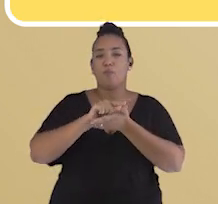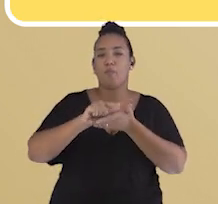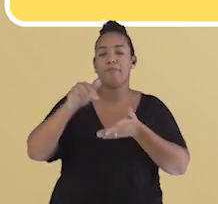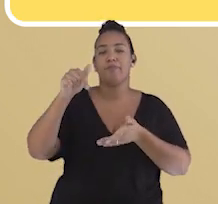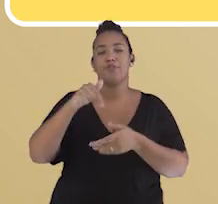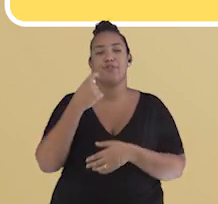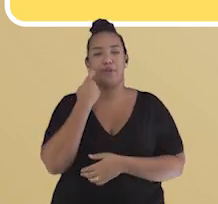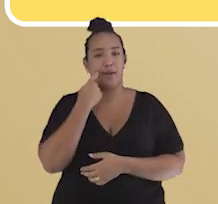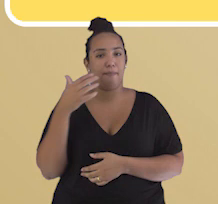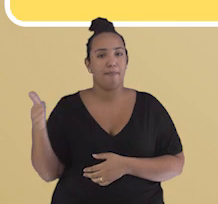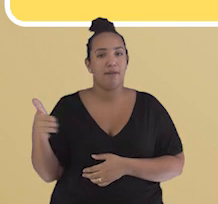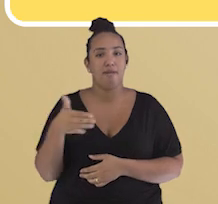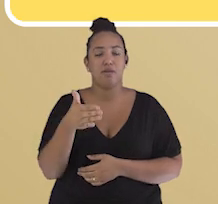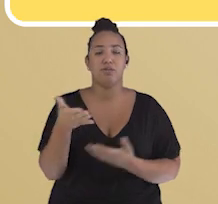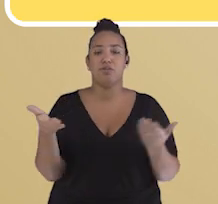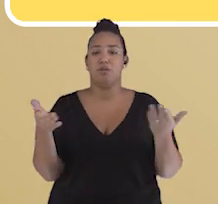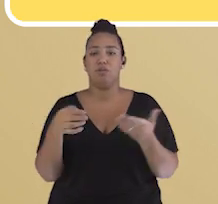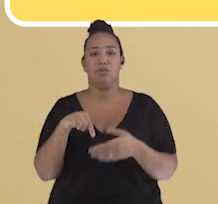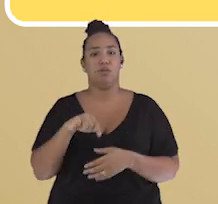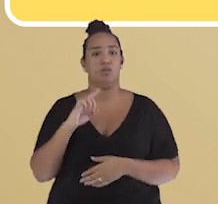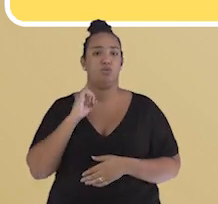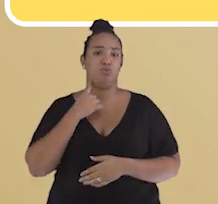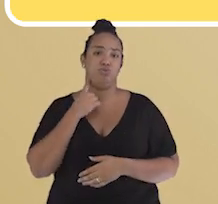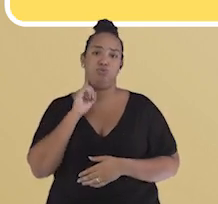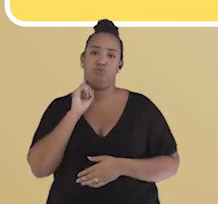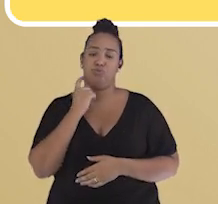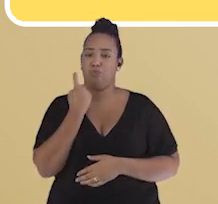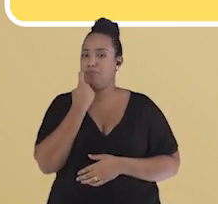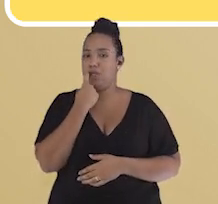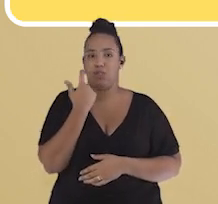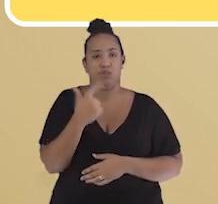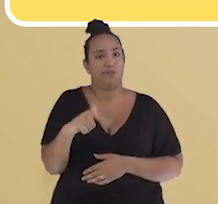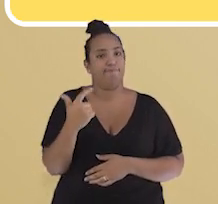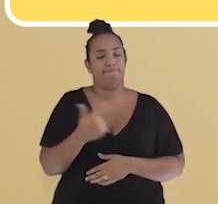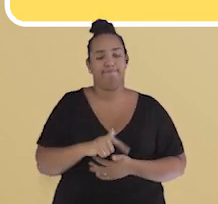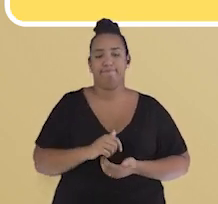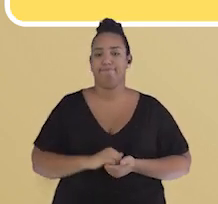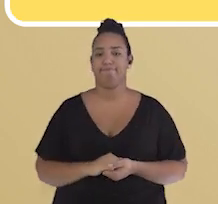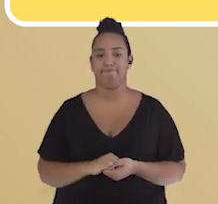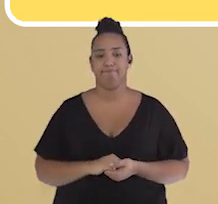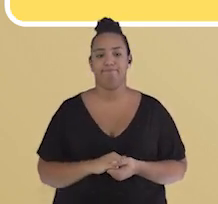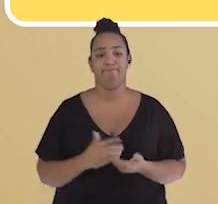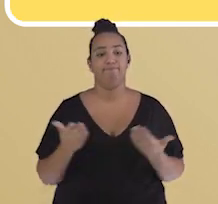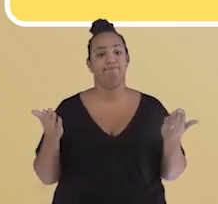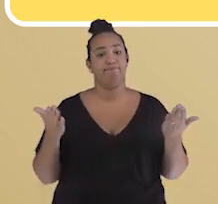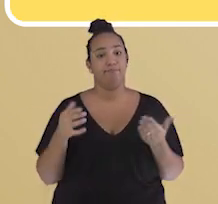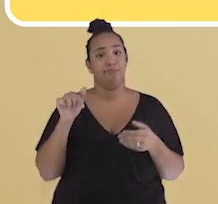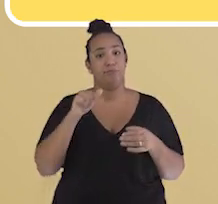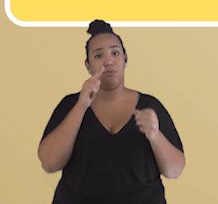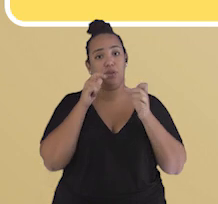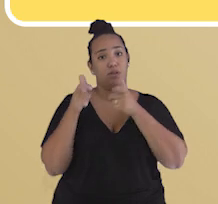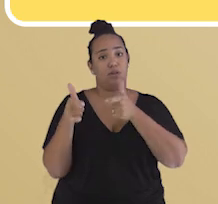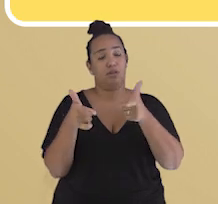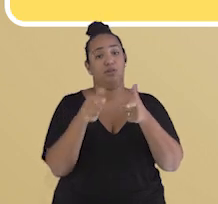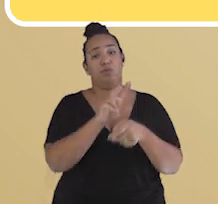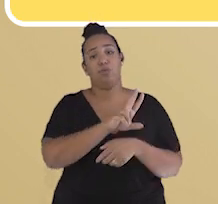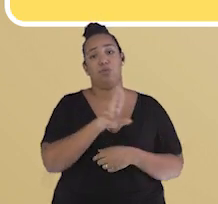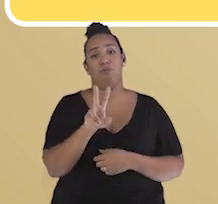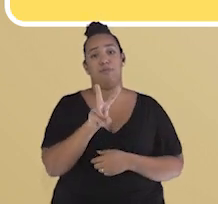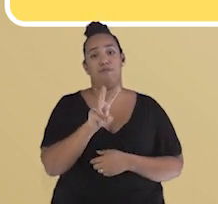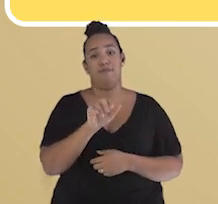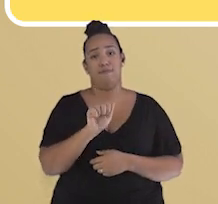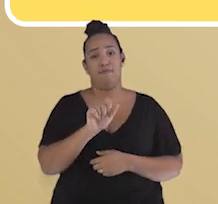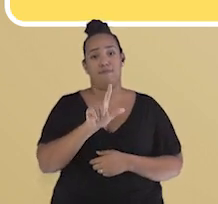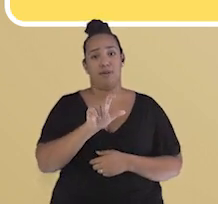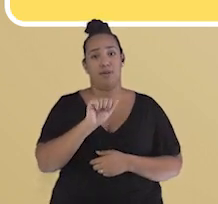foto de um rio chamado Itanguá, que está localizado em Cariacica, Espírito Santo. O que era um